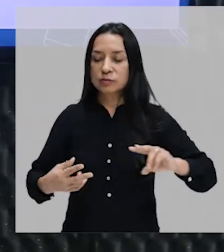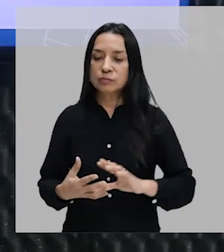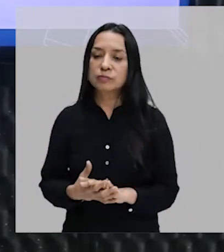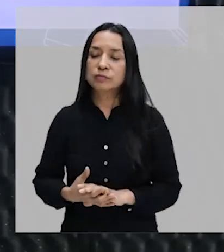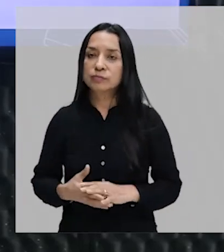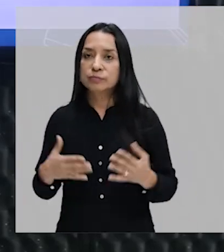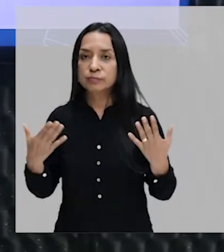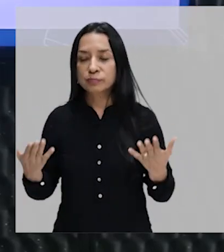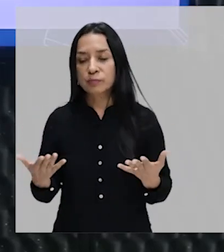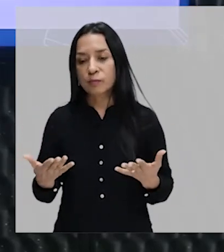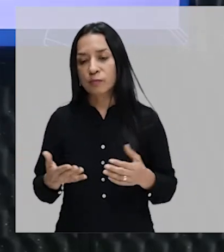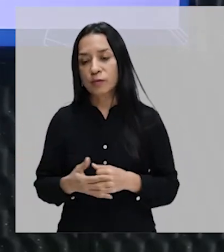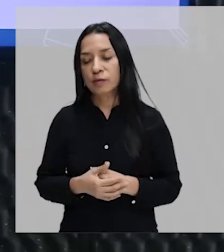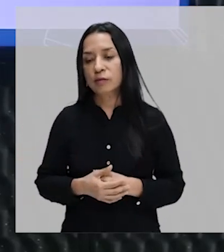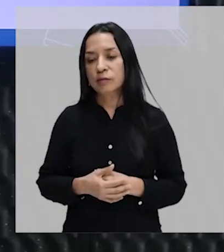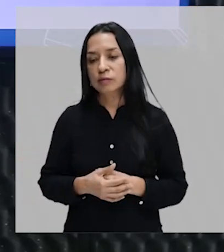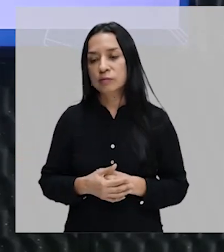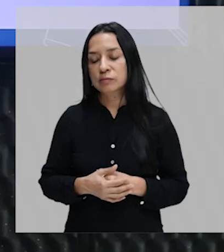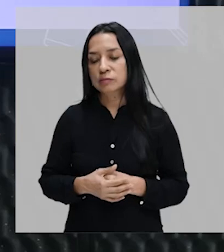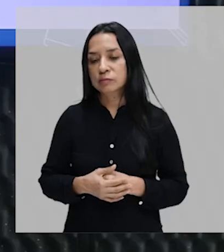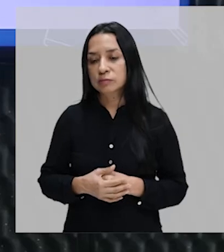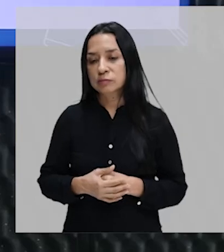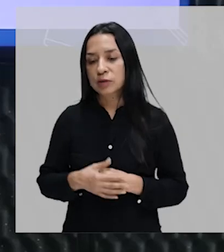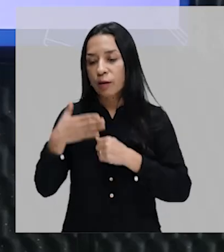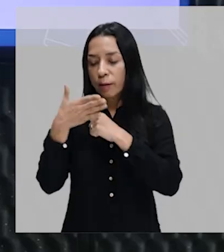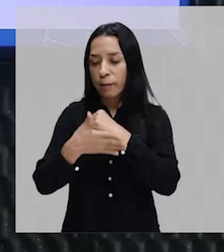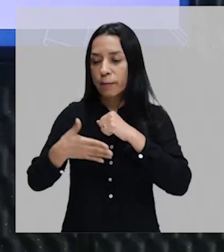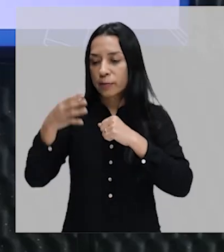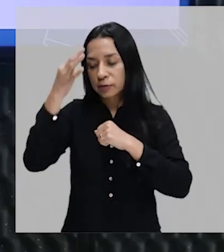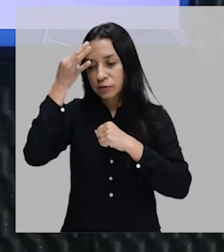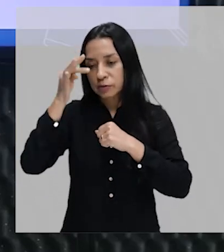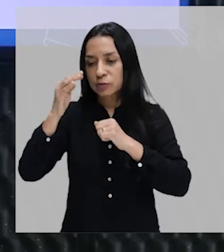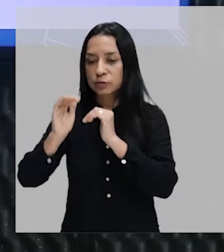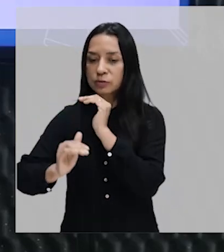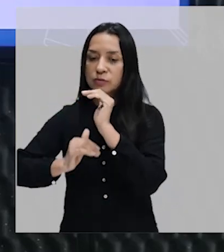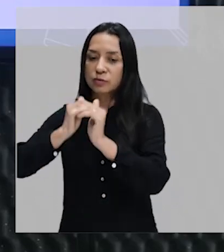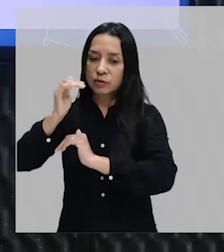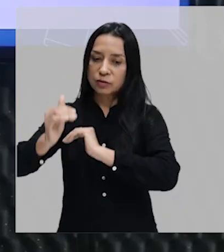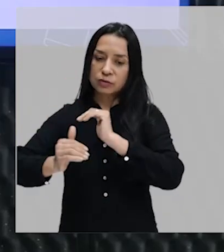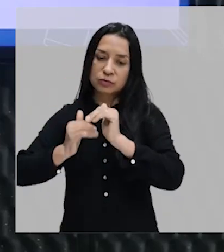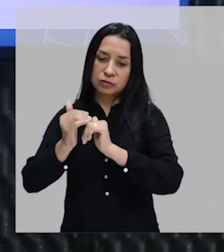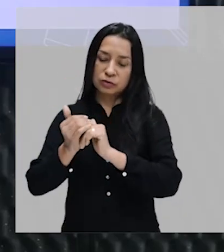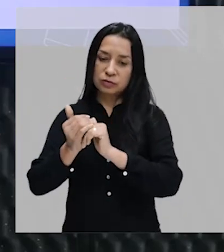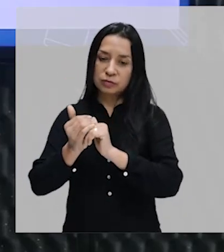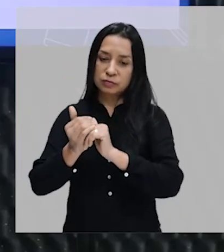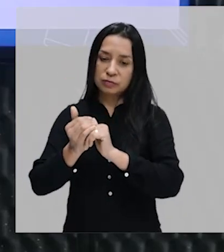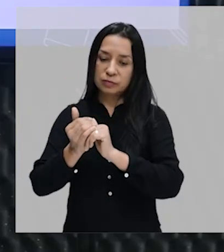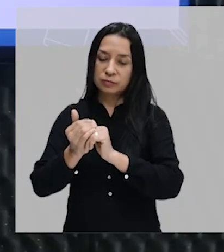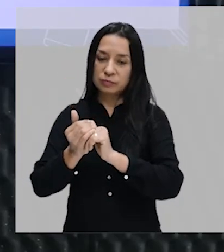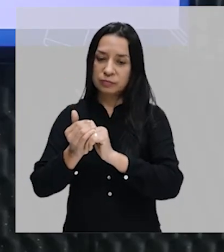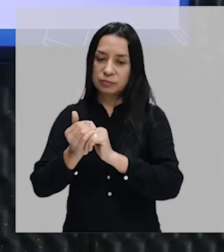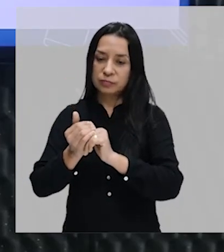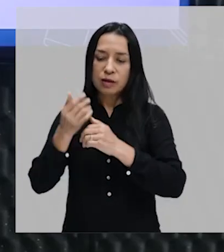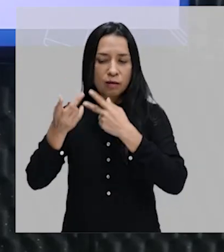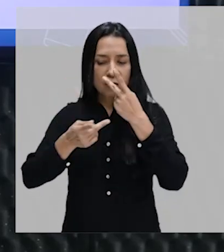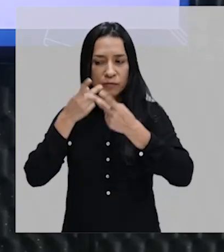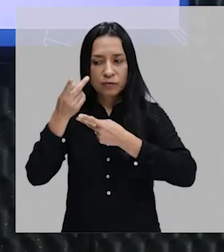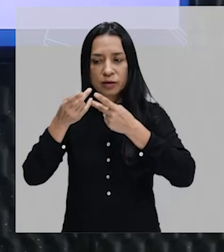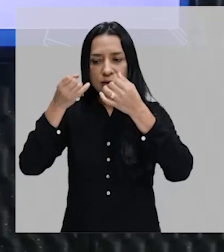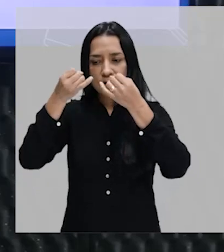Então, pessoal, o princípio da teoria evolutiva fala que os seres vivos, eles sofrem